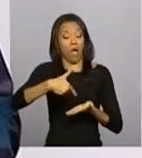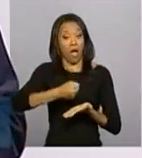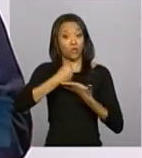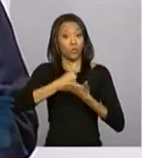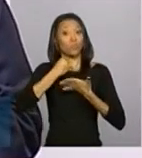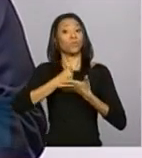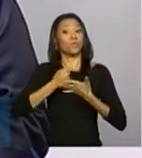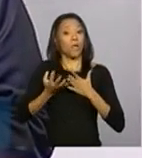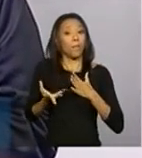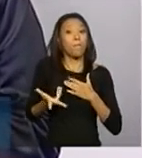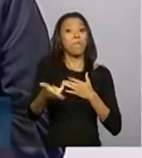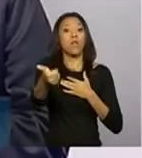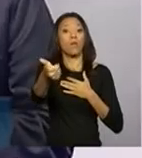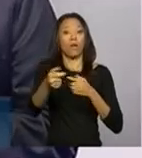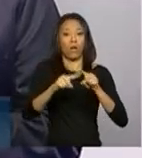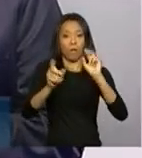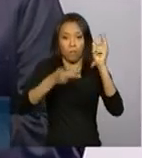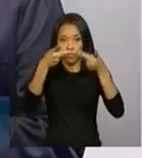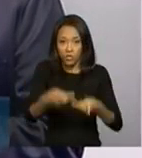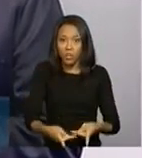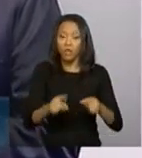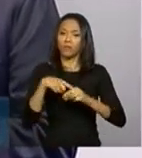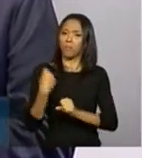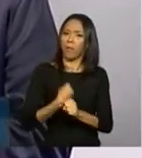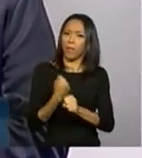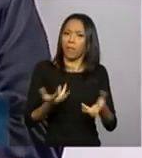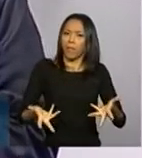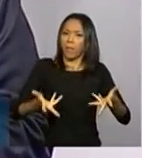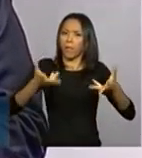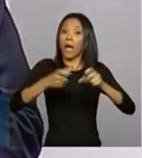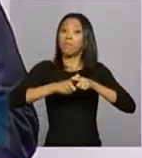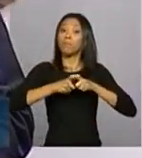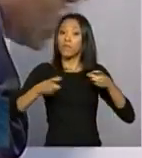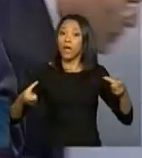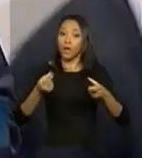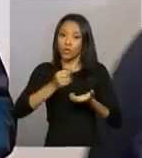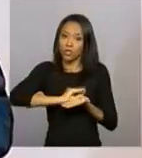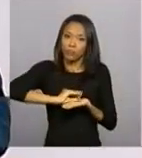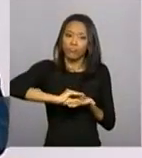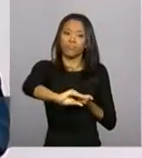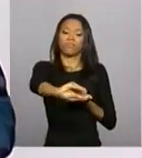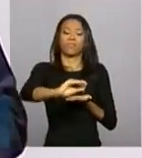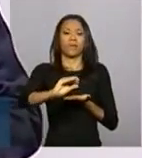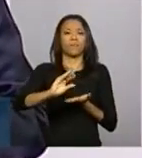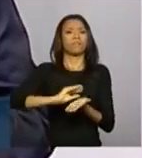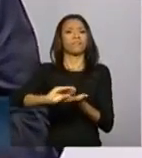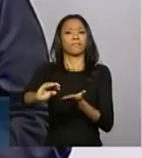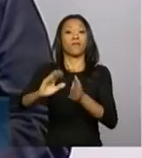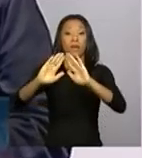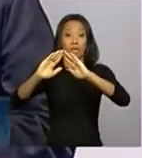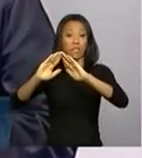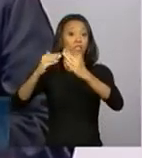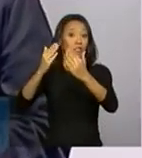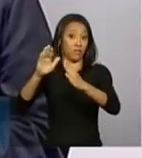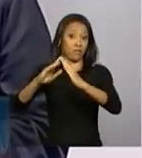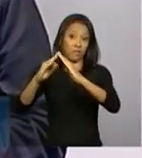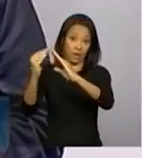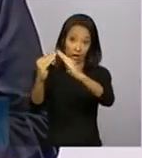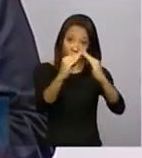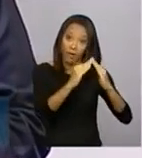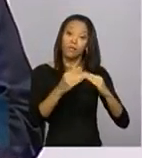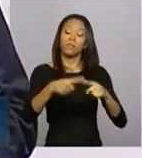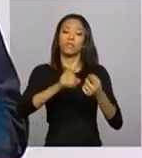melhorar obras, projetos, a ampliar os recursos públicos e privados aplicados em moradias, saneamento,